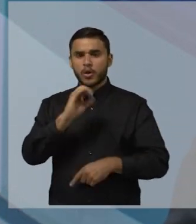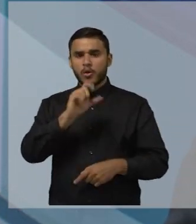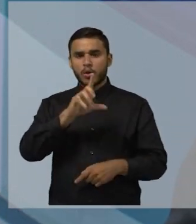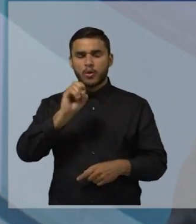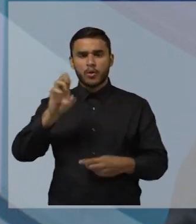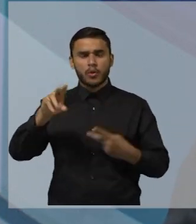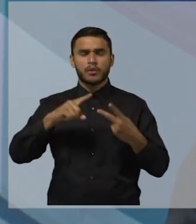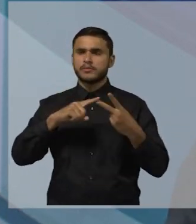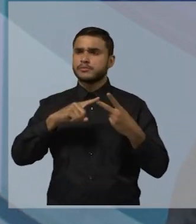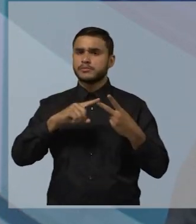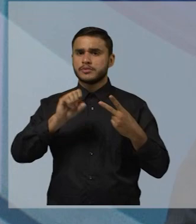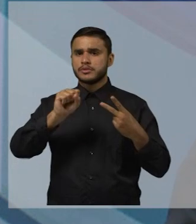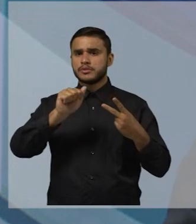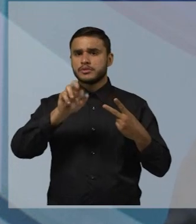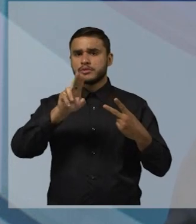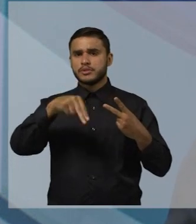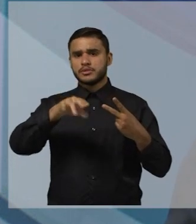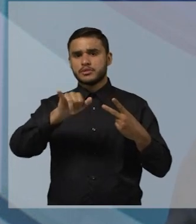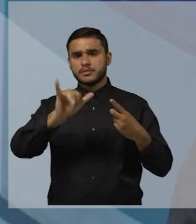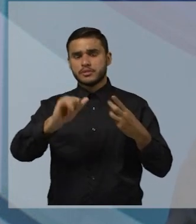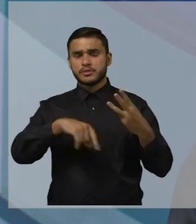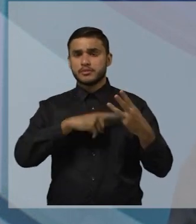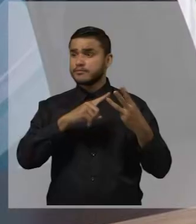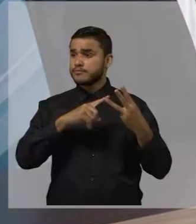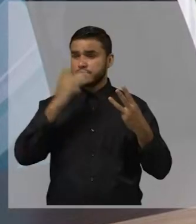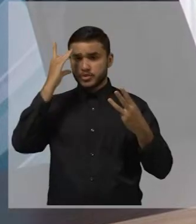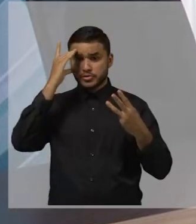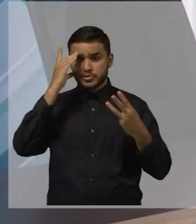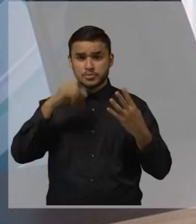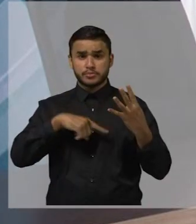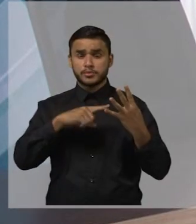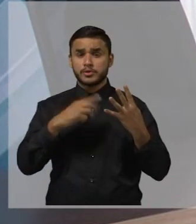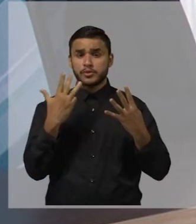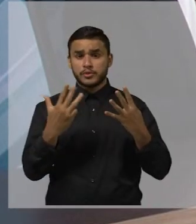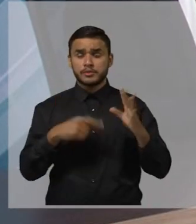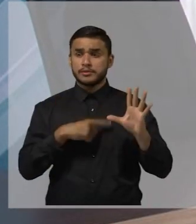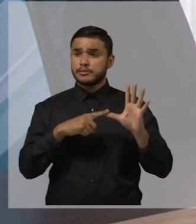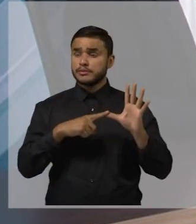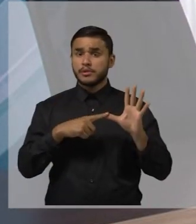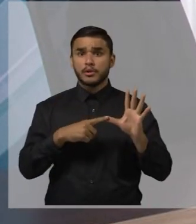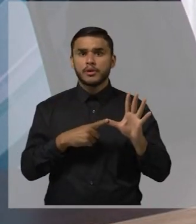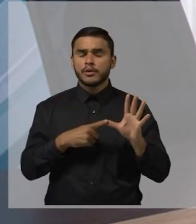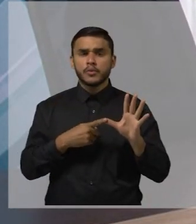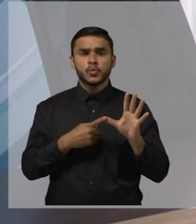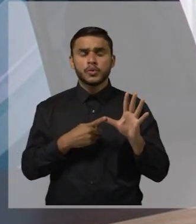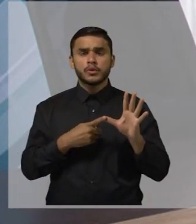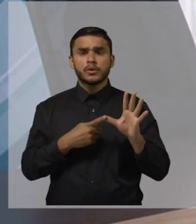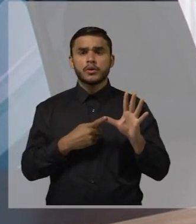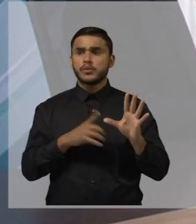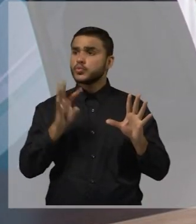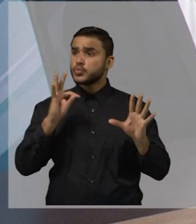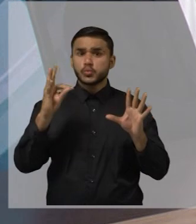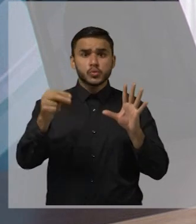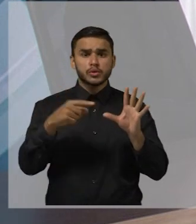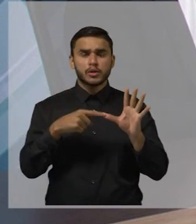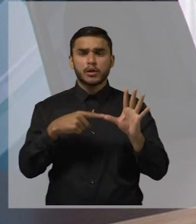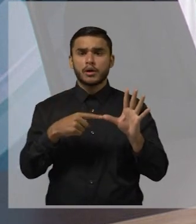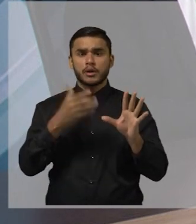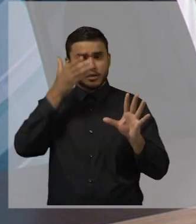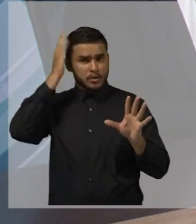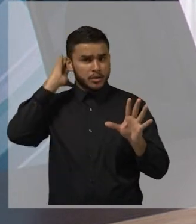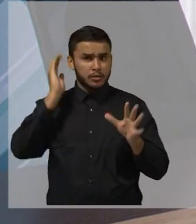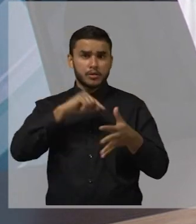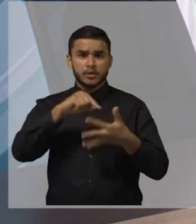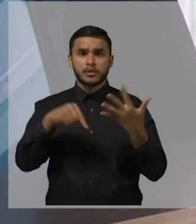eficiente. Mas todos os outros, Collor, Sarney, Lula, Dilma, Temer, todos estão indiciados, significando dizer